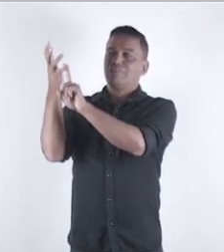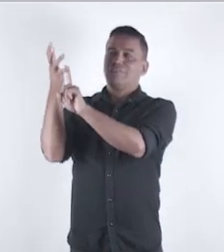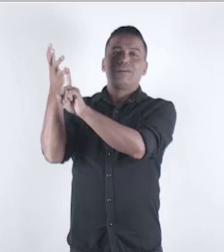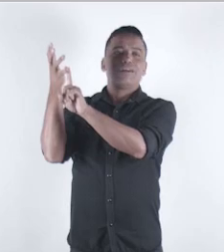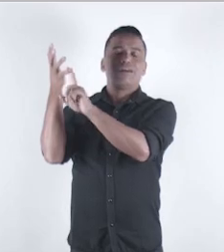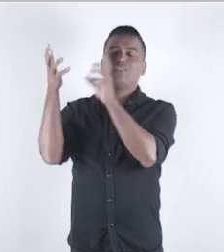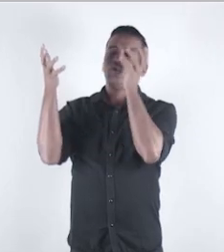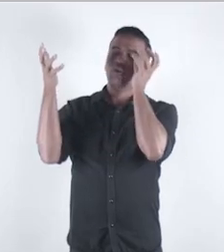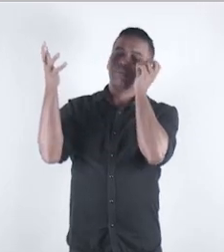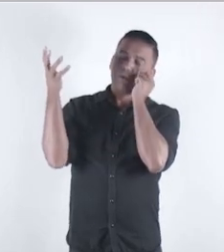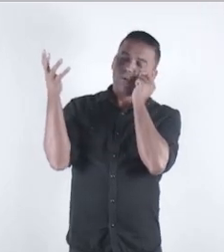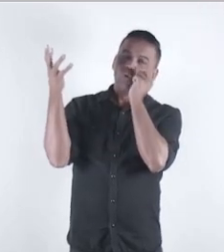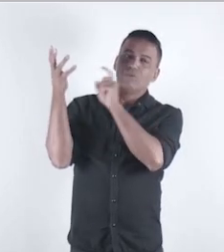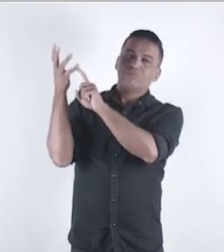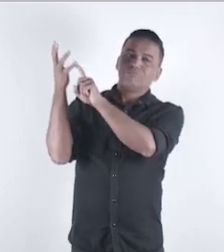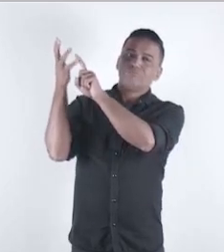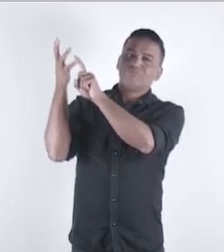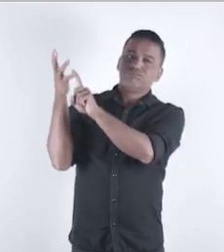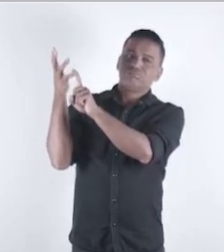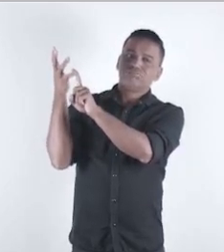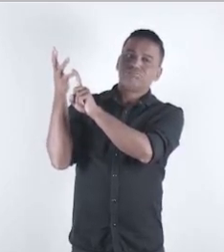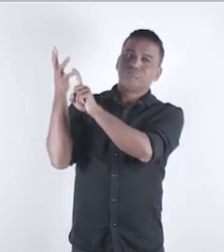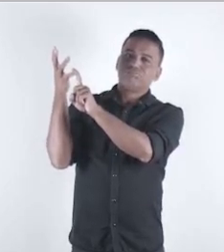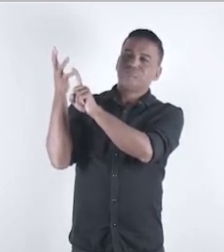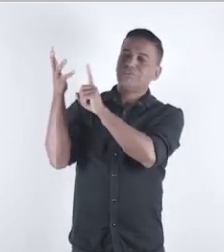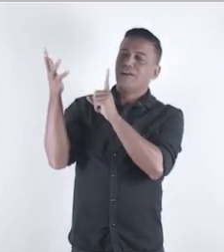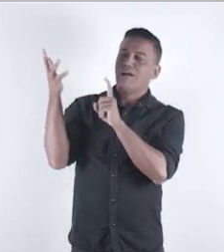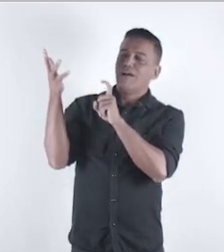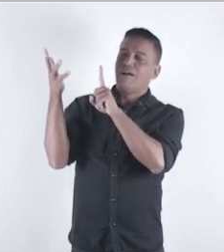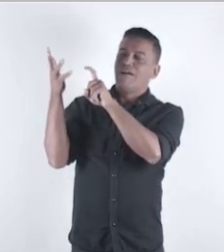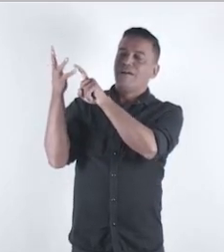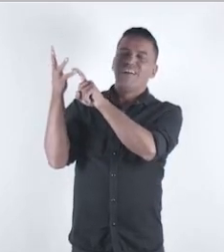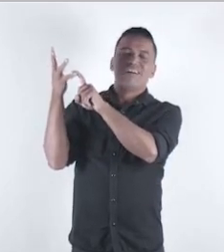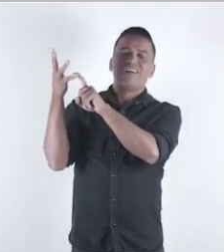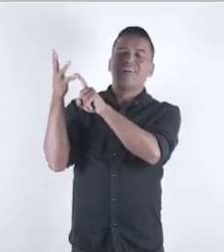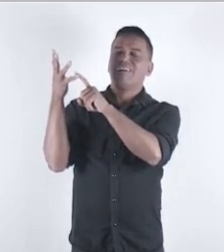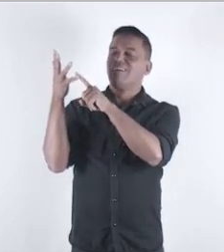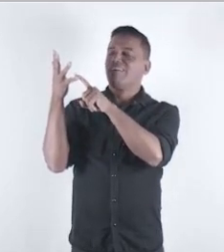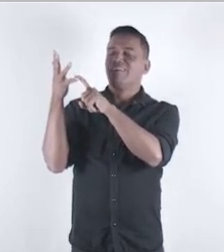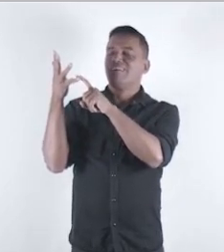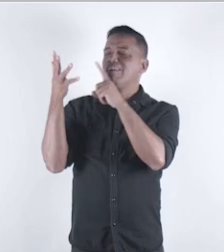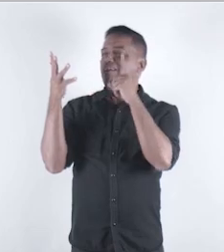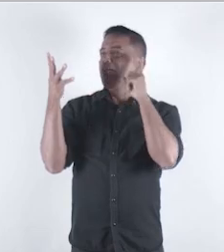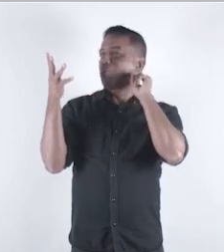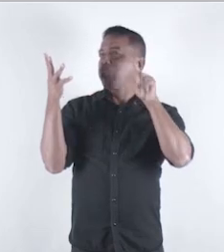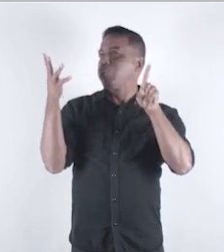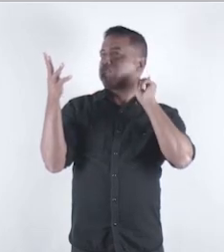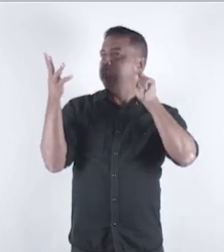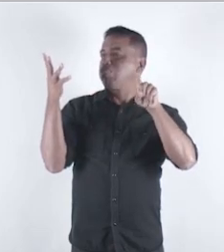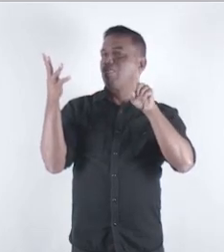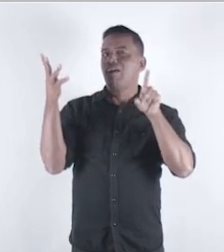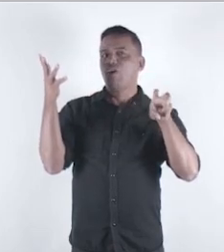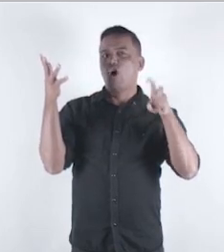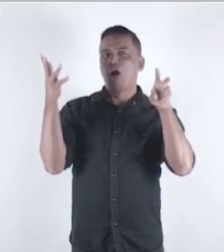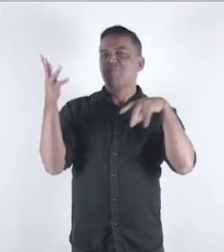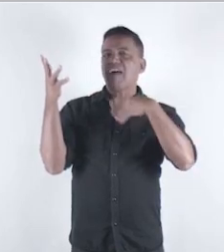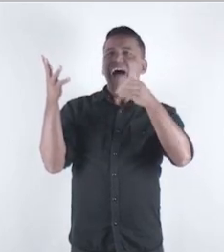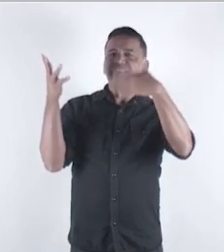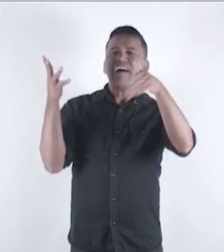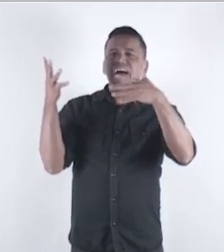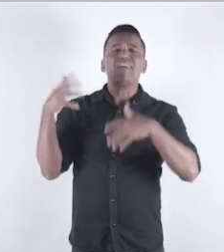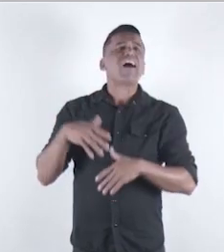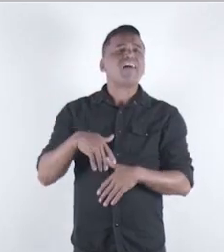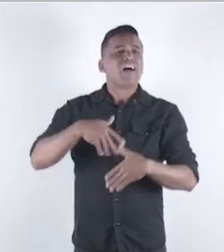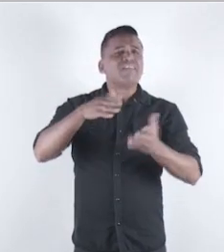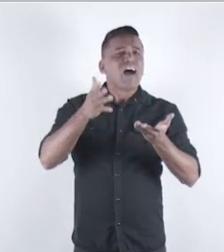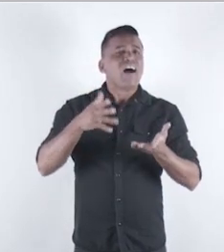dormiu, enquanto ouvia a voz da cobra ficar cada vez mais distante e aborrecida. Vai, anda logo, você